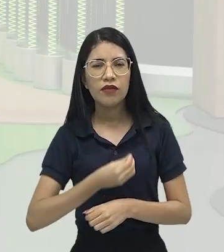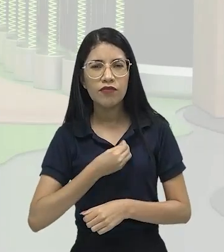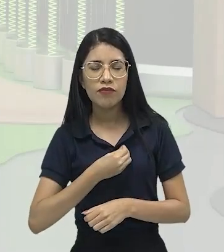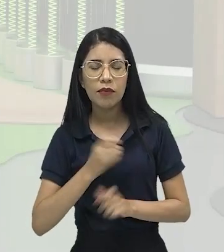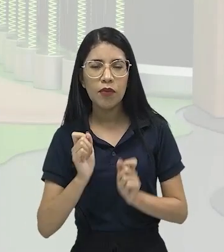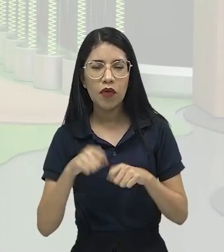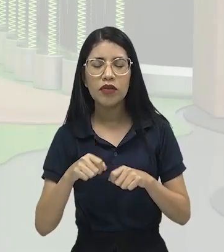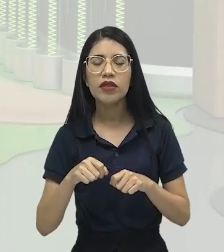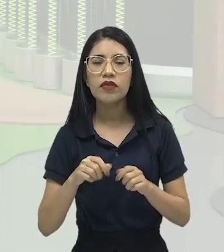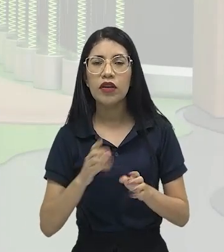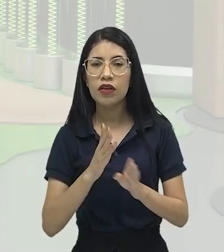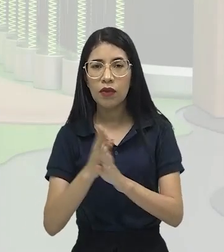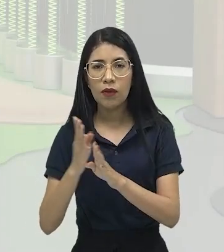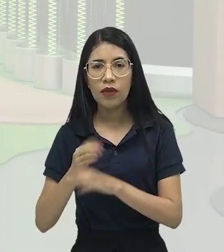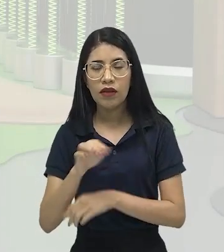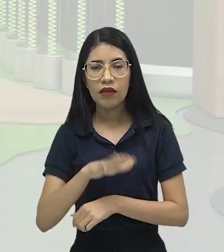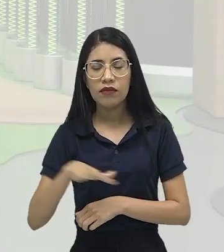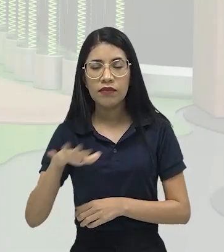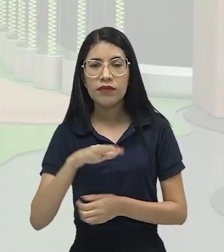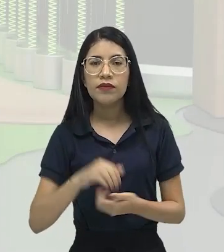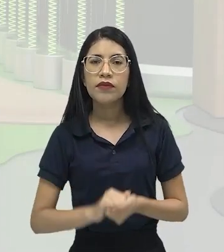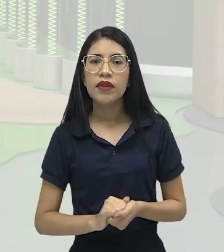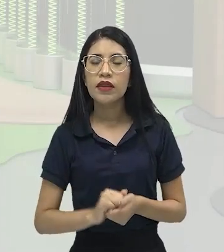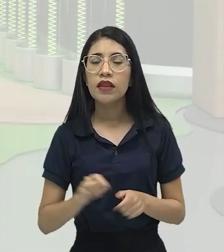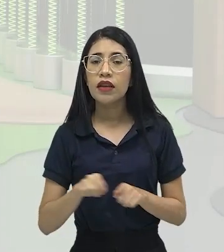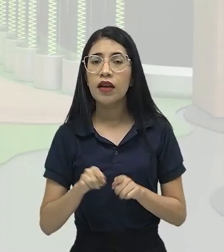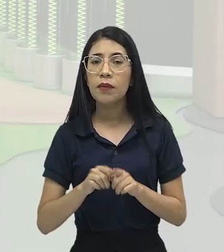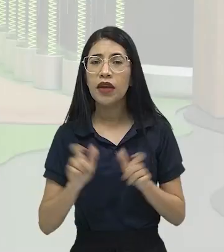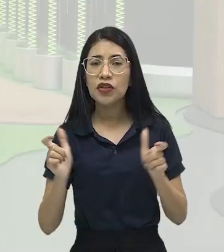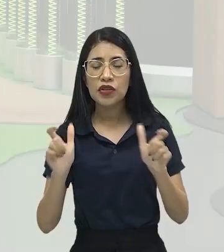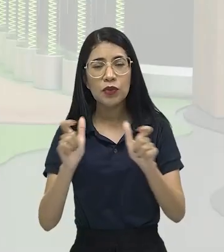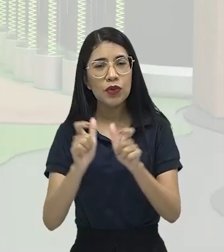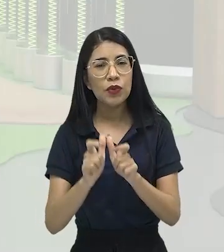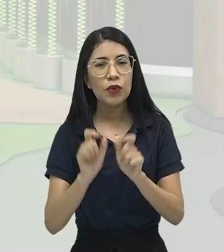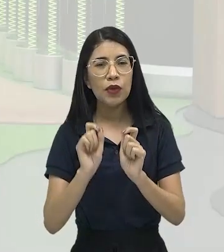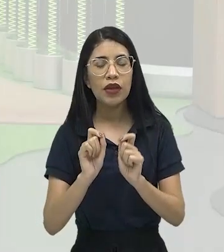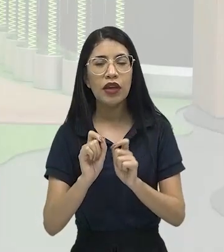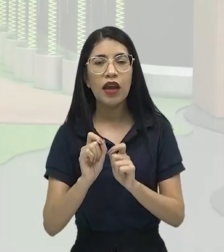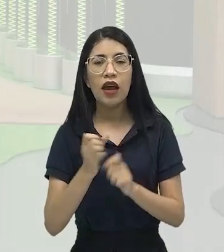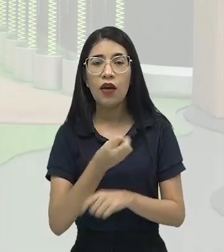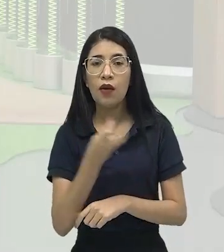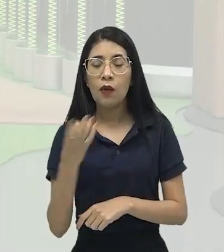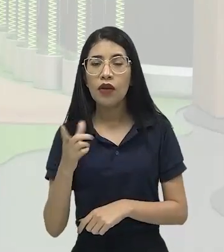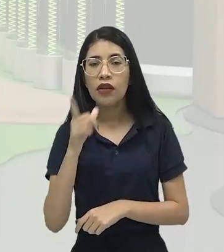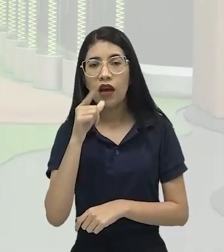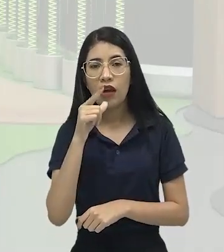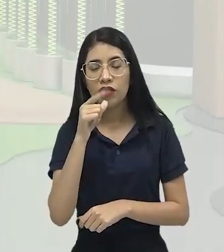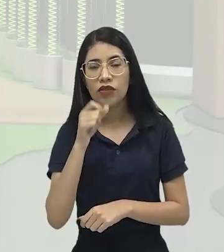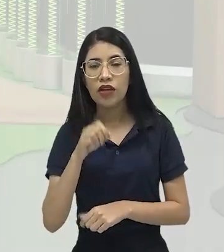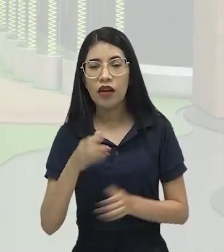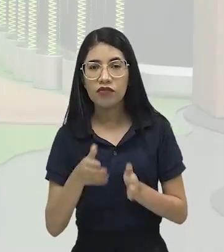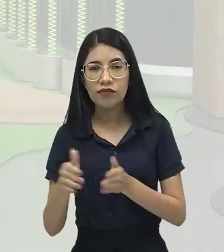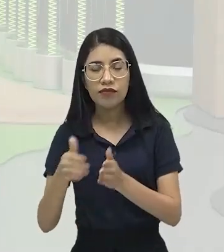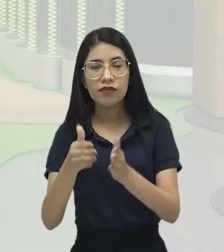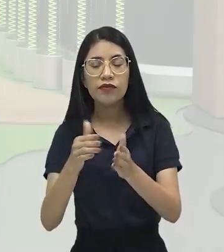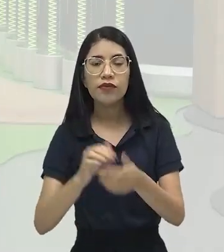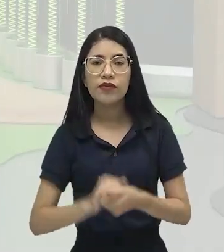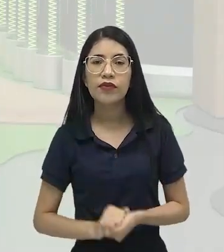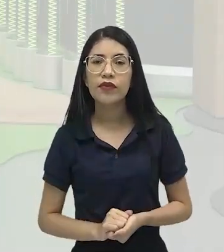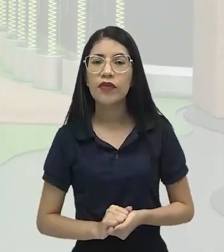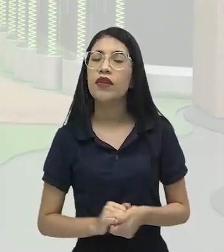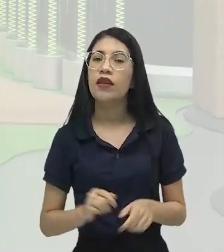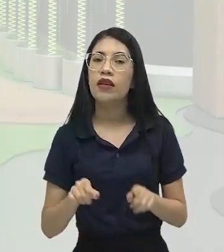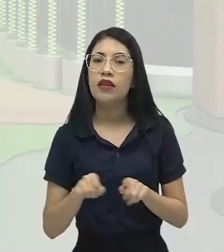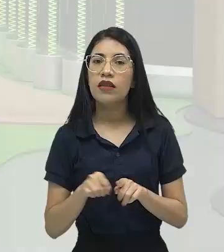ser importantes, diminuição da circulação do volume das águas superficiais, né? Então, isso